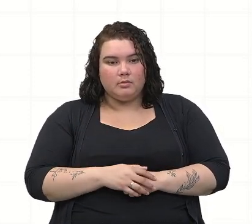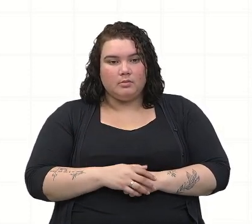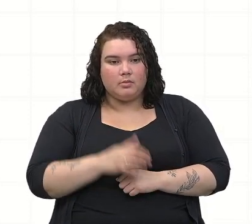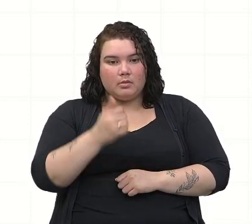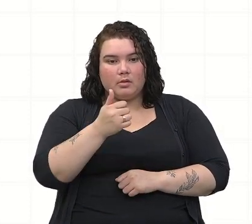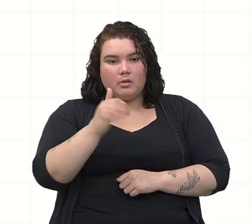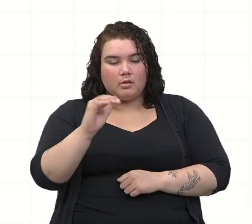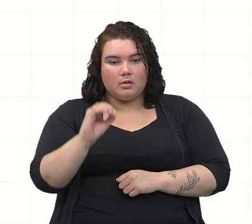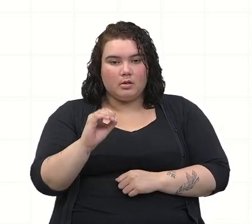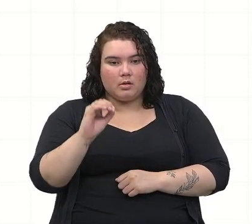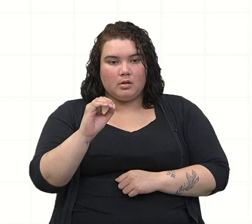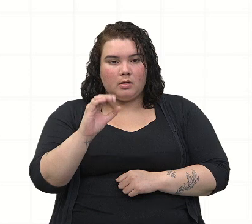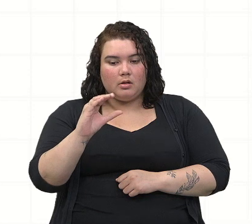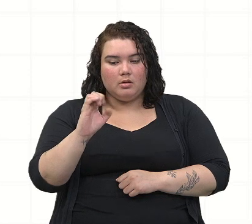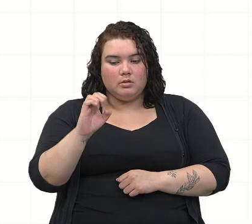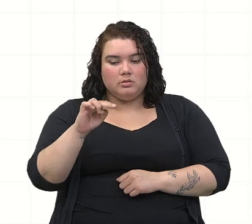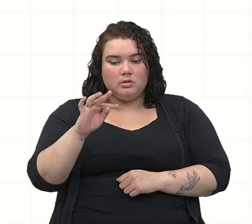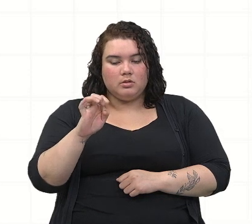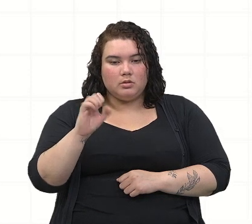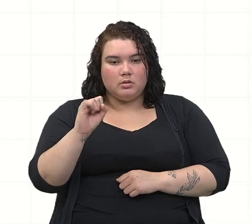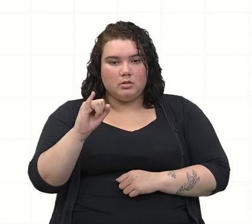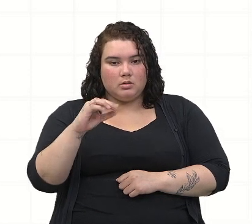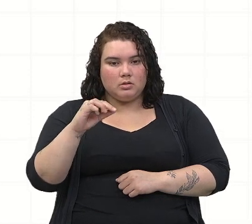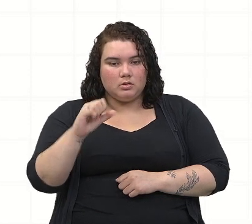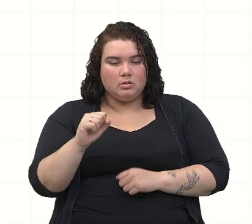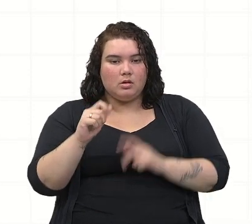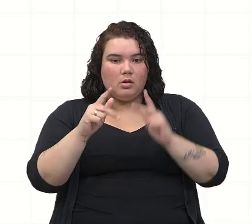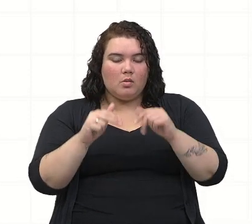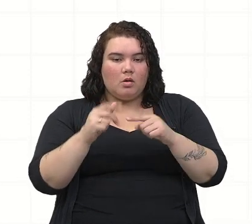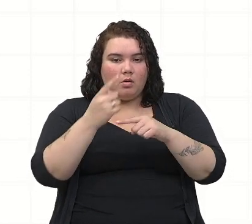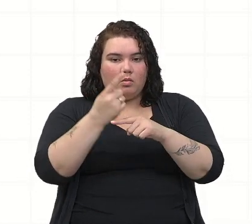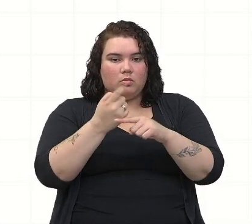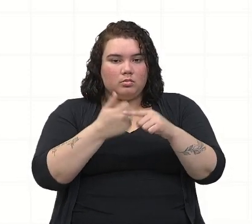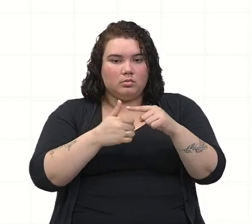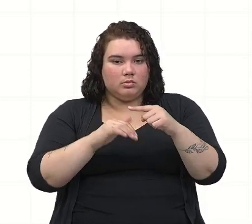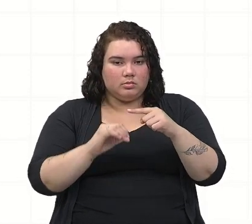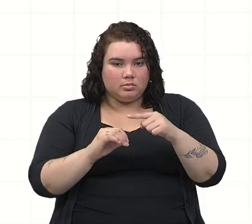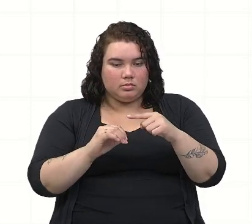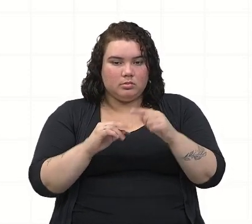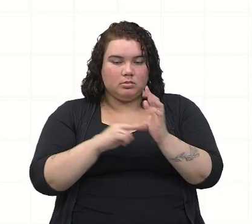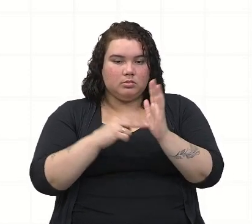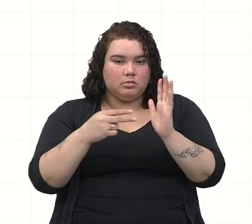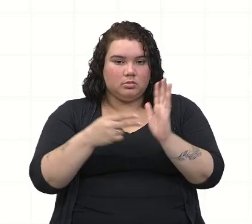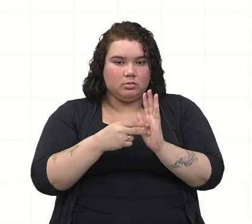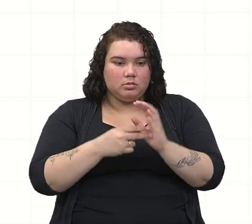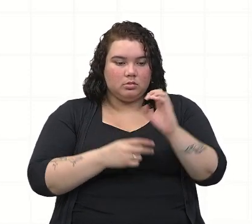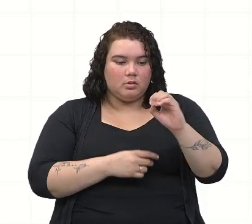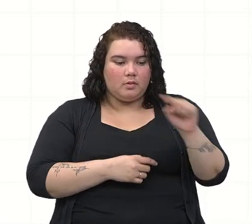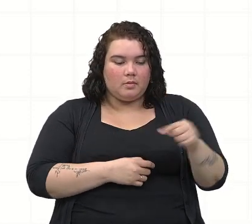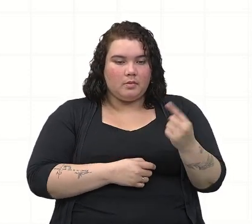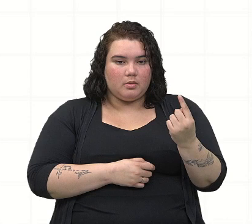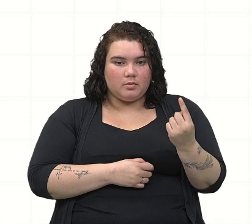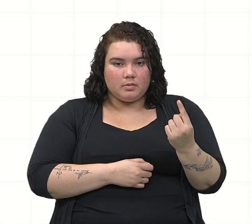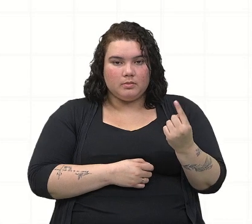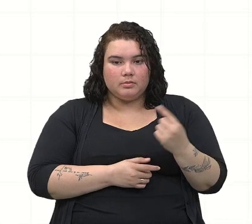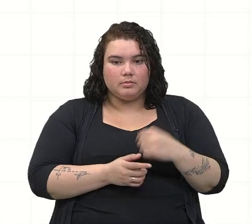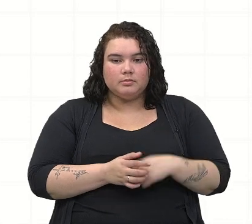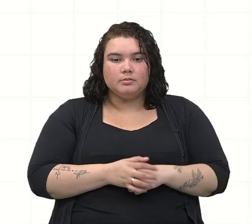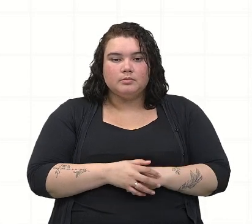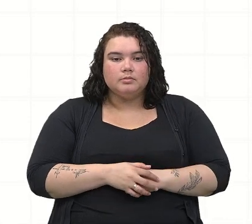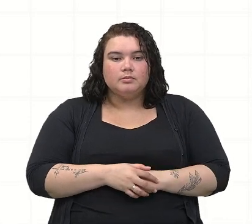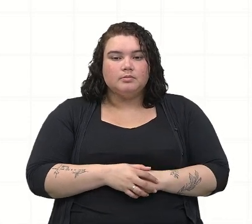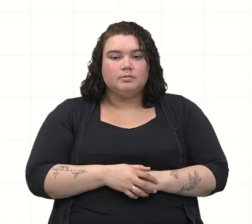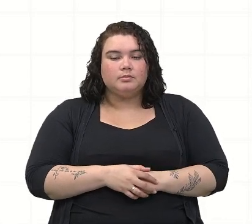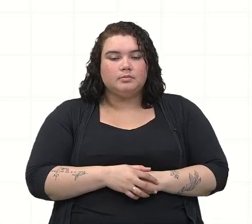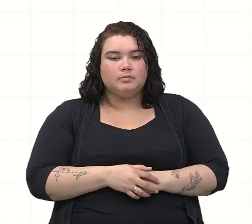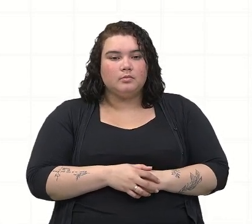10 centésimos, tá? É equivalente a 1 décimo, que é, ó, 1 décimo, 0,1. Vejam aqui,